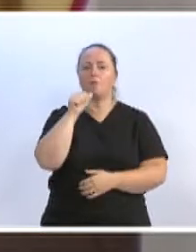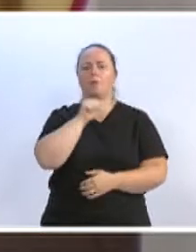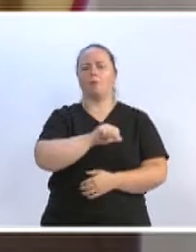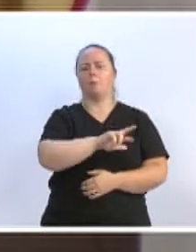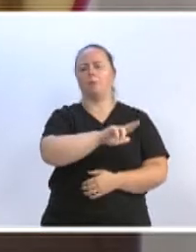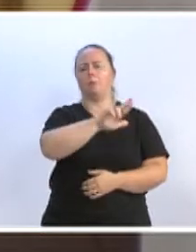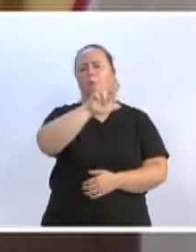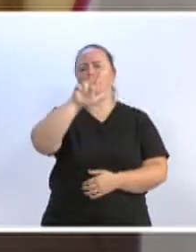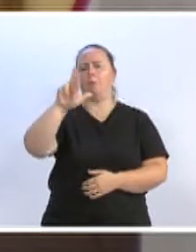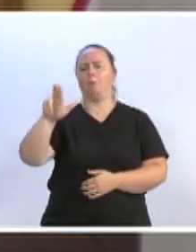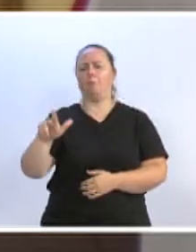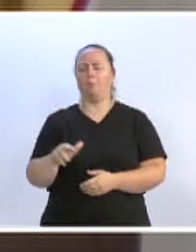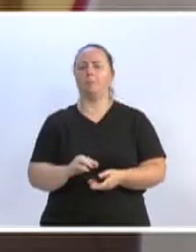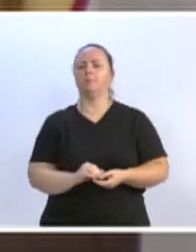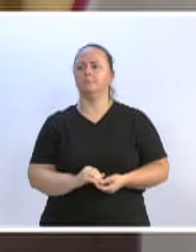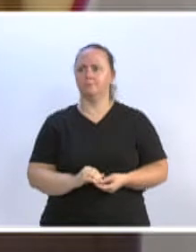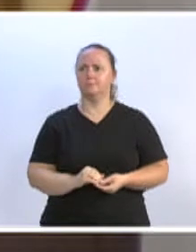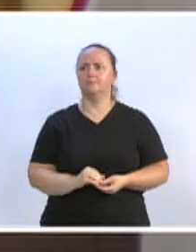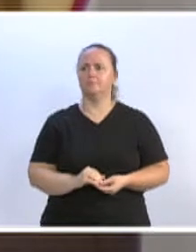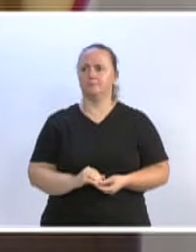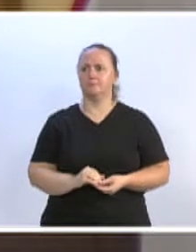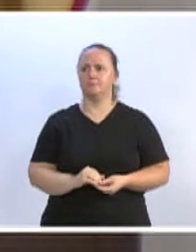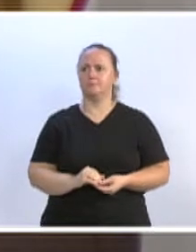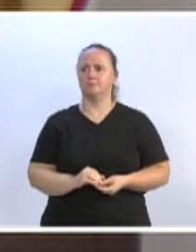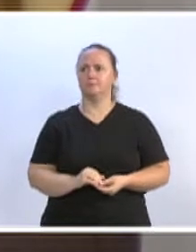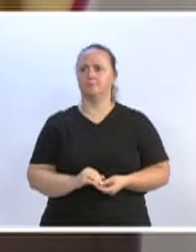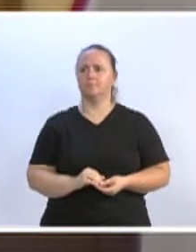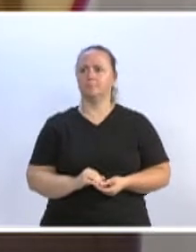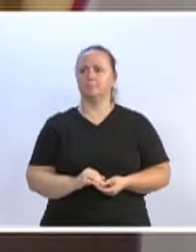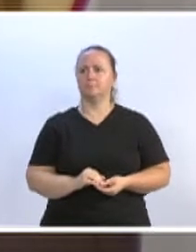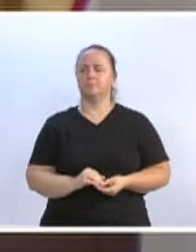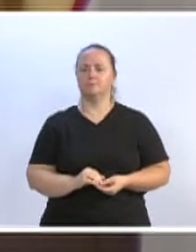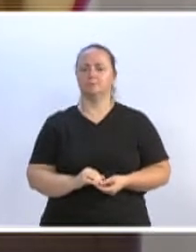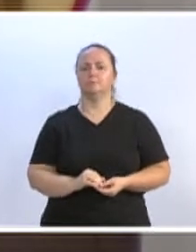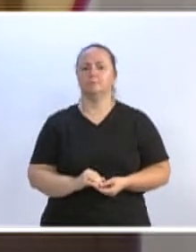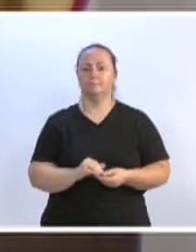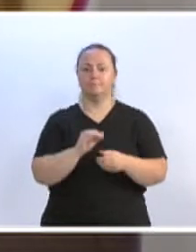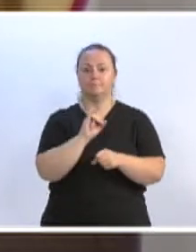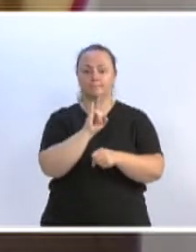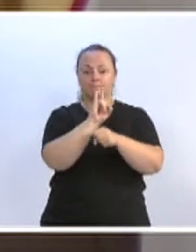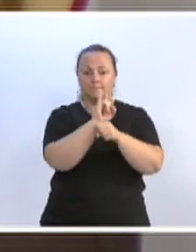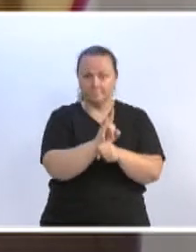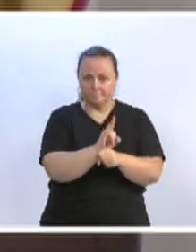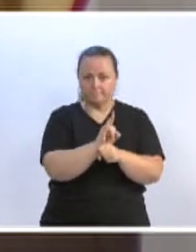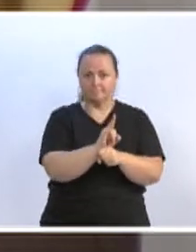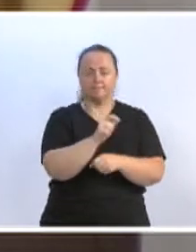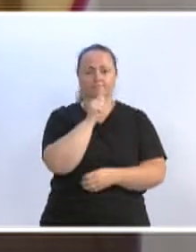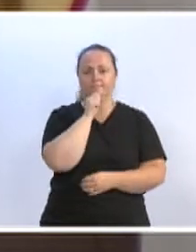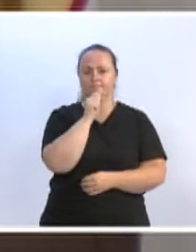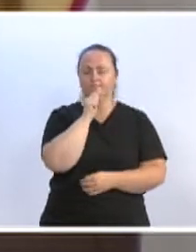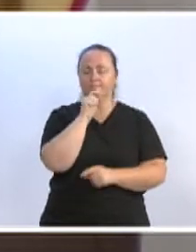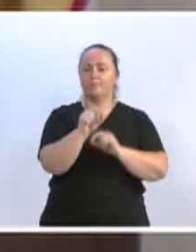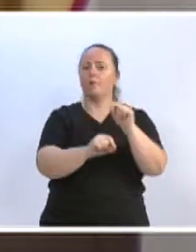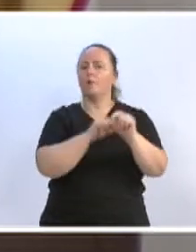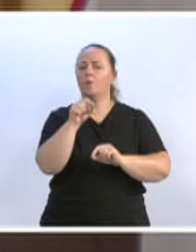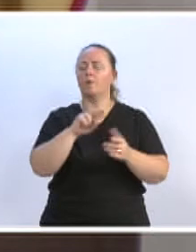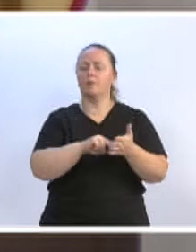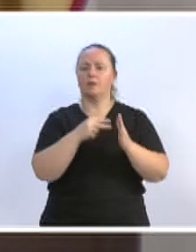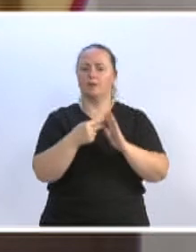e se deixava ela ali. Não cometer adultério significava respeitar,